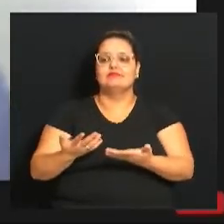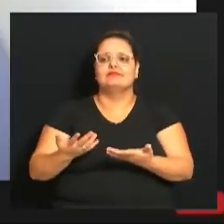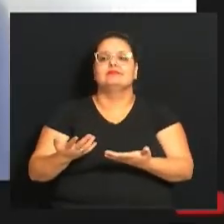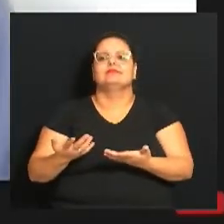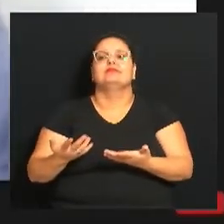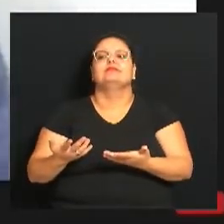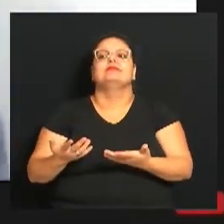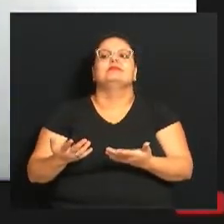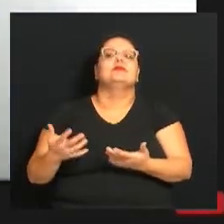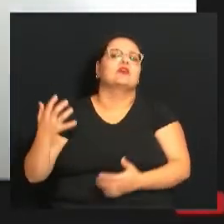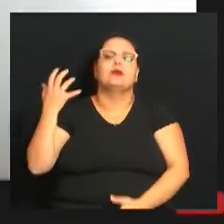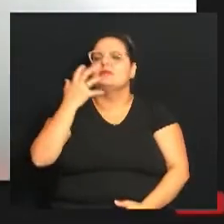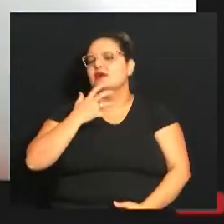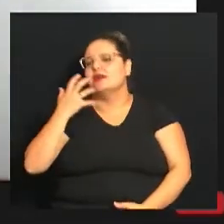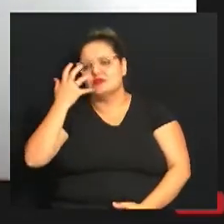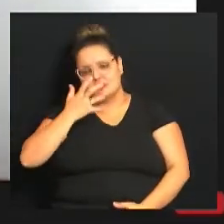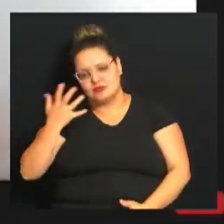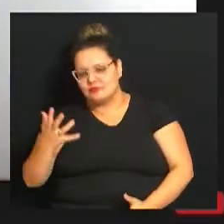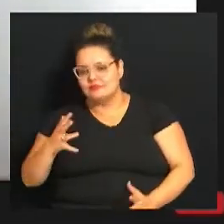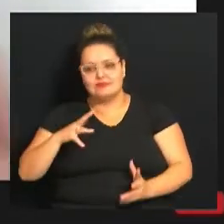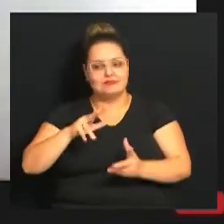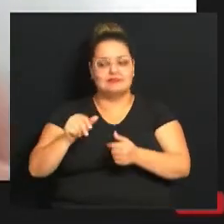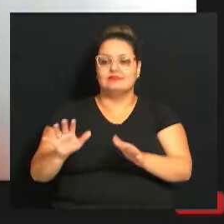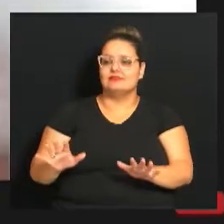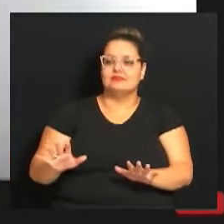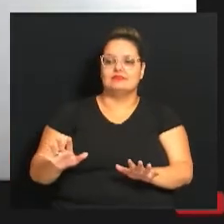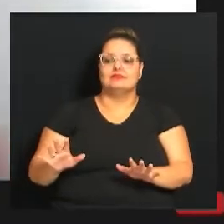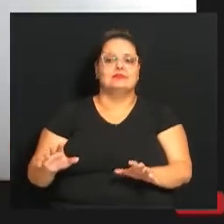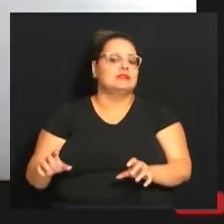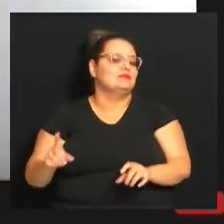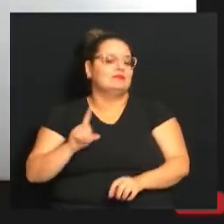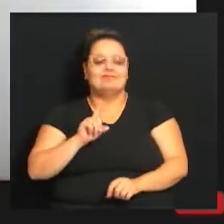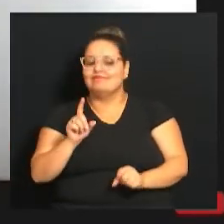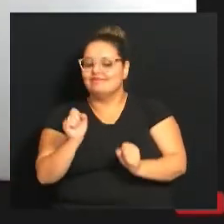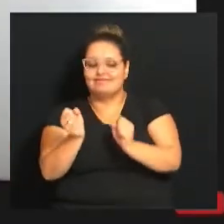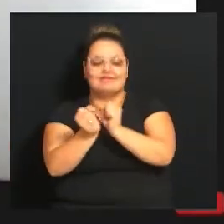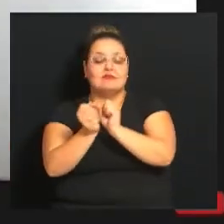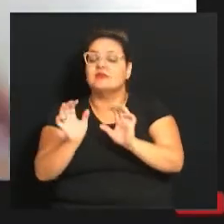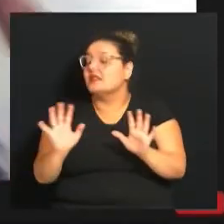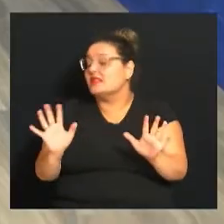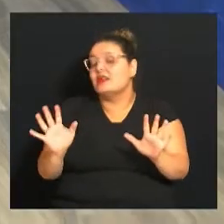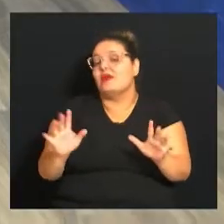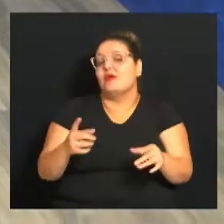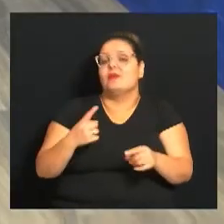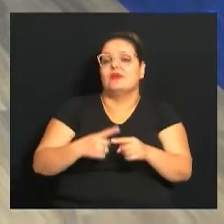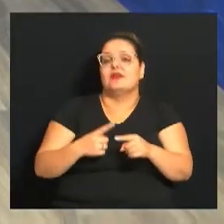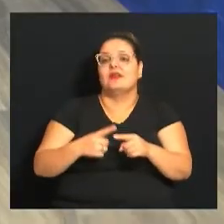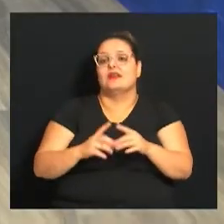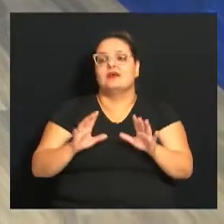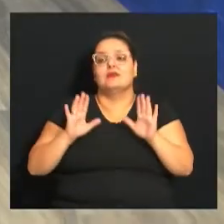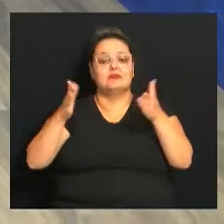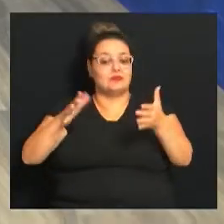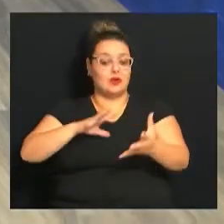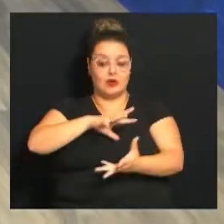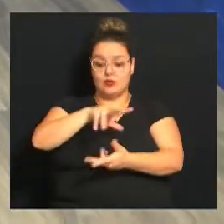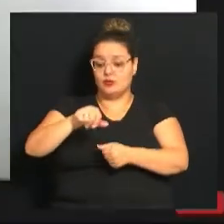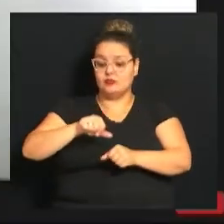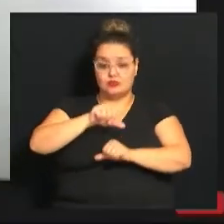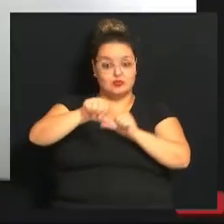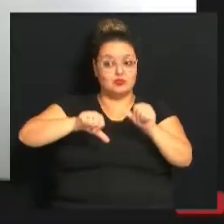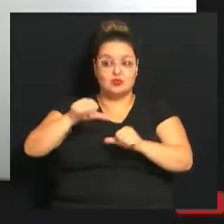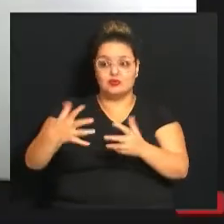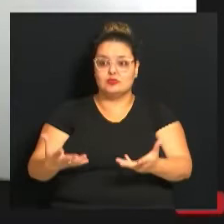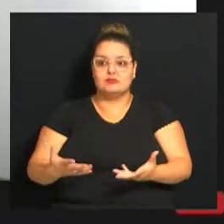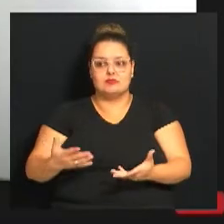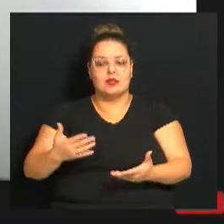ficar apaixonado por esse universo. Mas não se prendeu. Mas eu já entendi. Não, porque o mundo muda, tudo muda. E cada vez